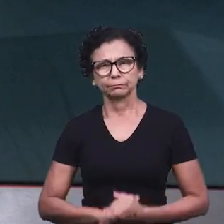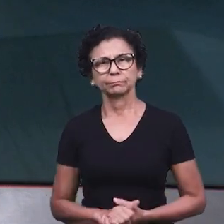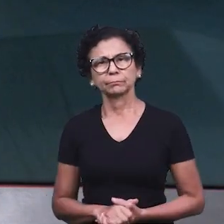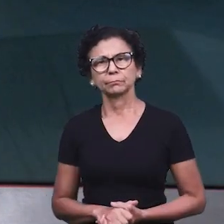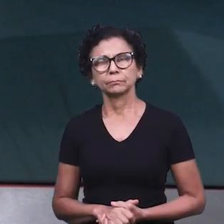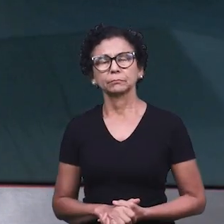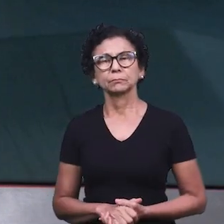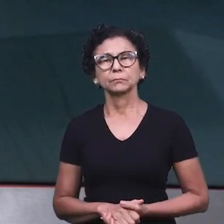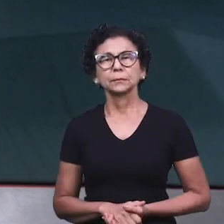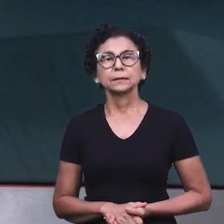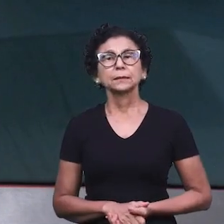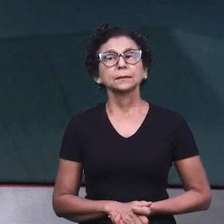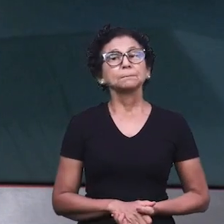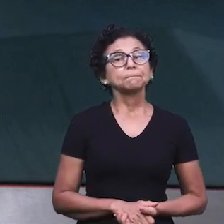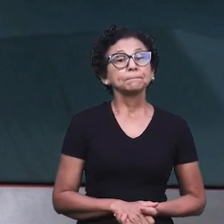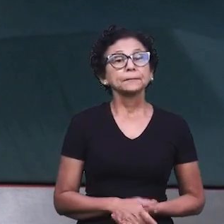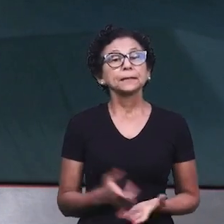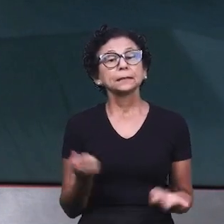você contrai uma dívida.